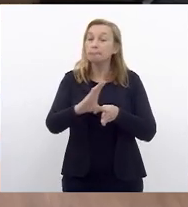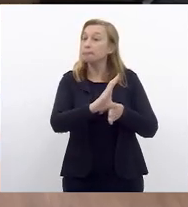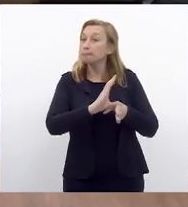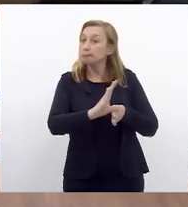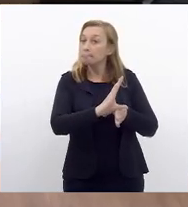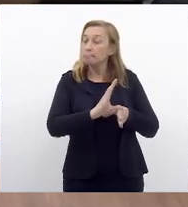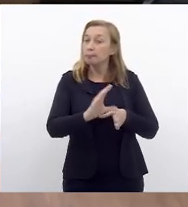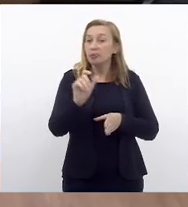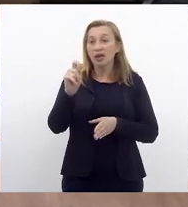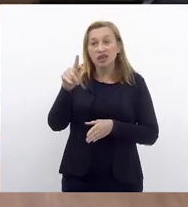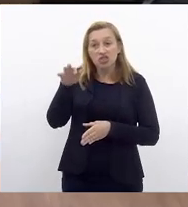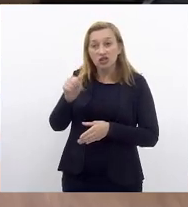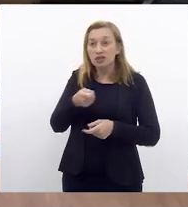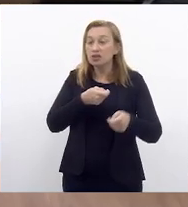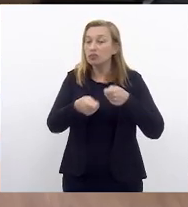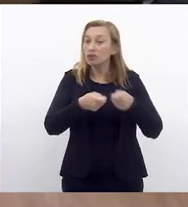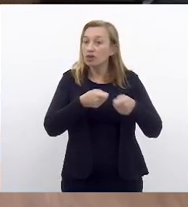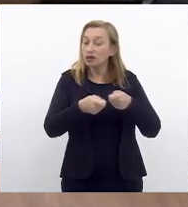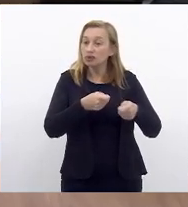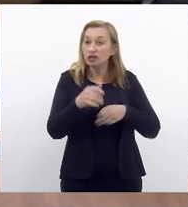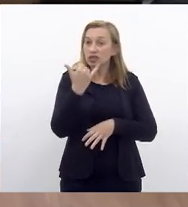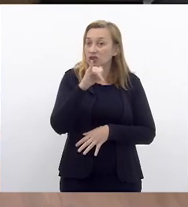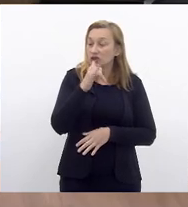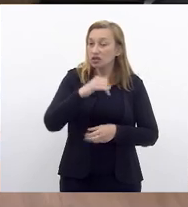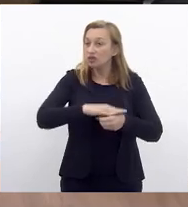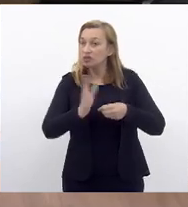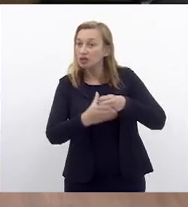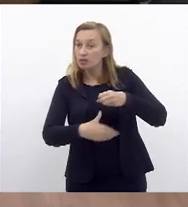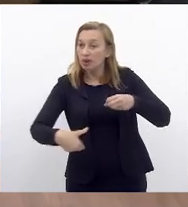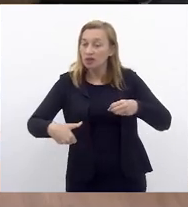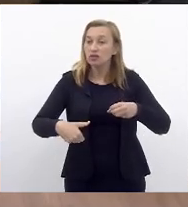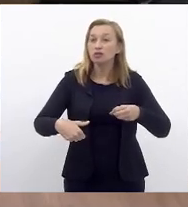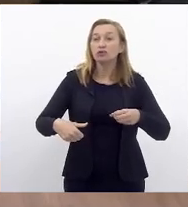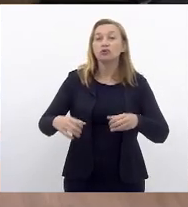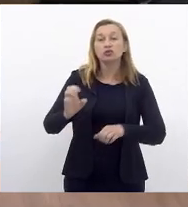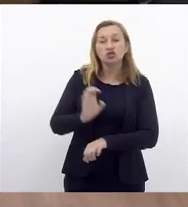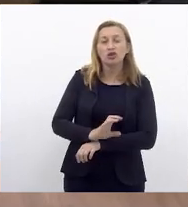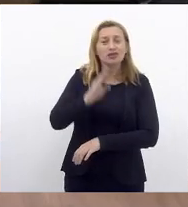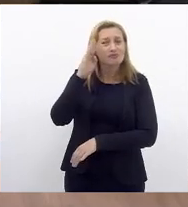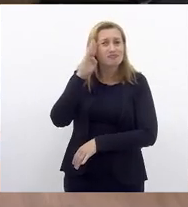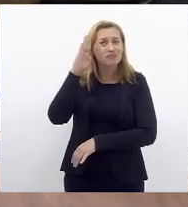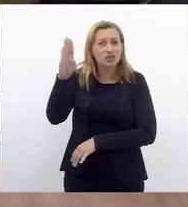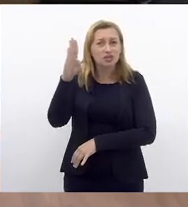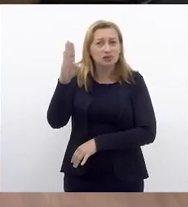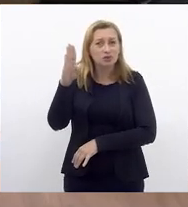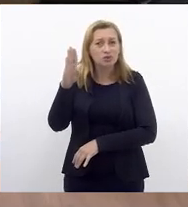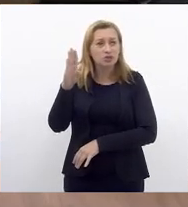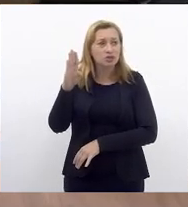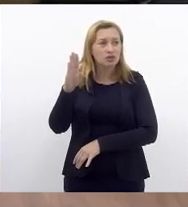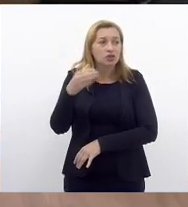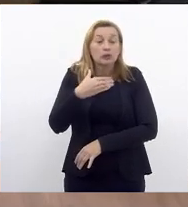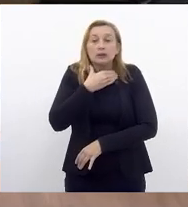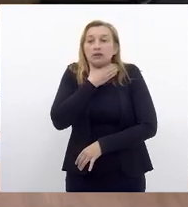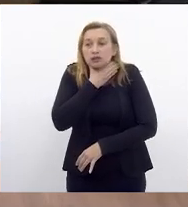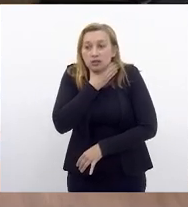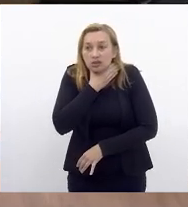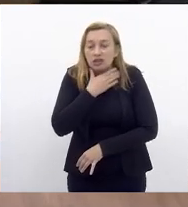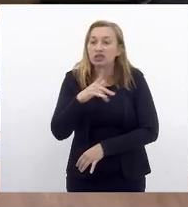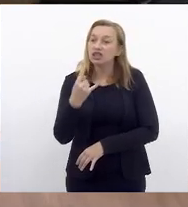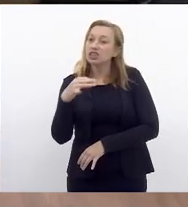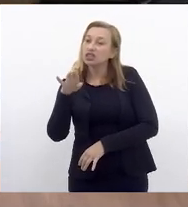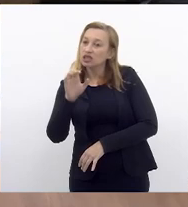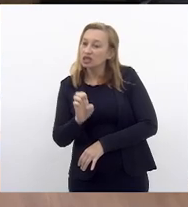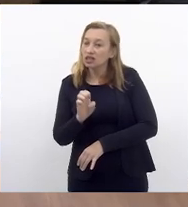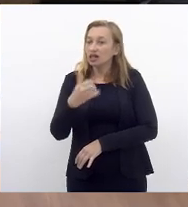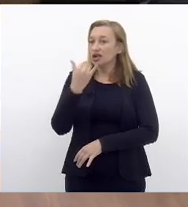conselheiros da Agência Reguladora de Energia e Saneamento Básico do Estado, e principalmente diante de uma crise hídrica e